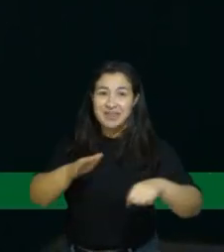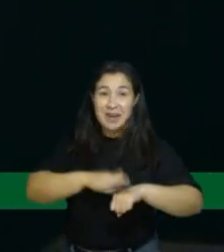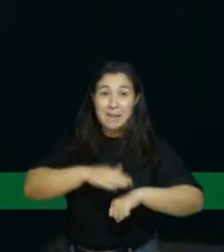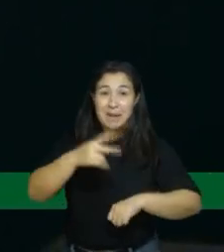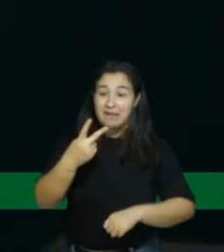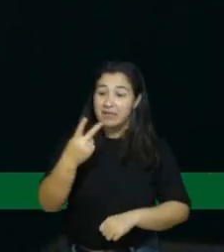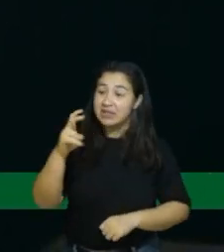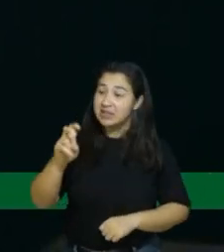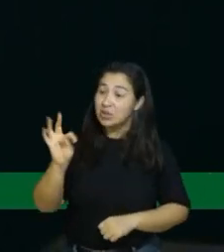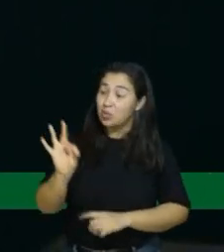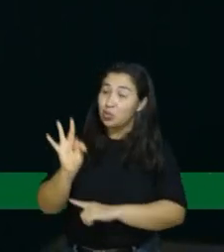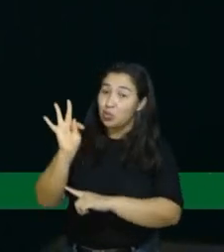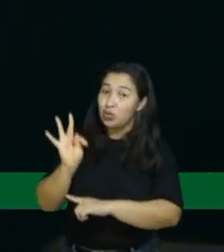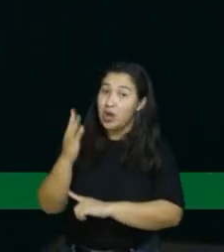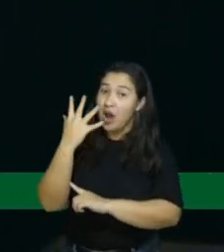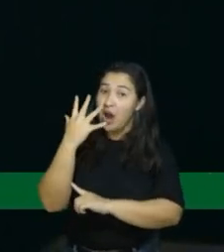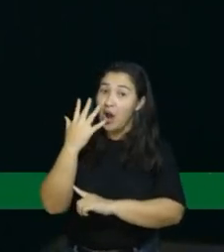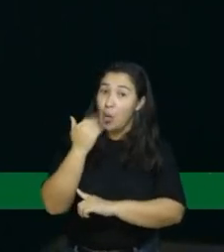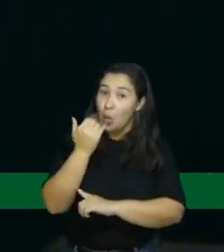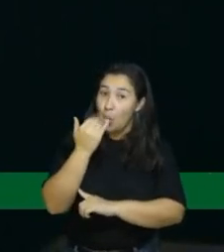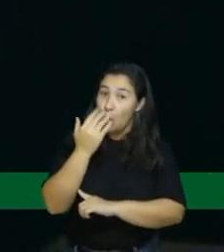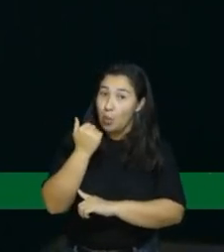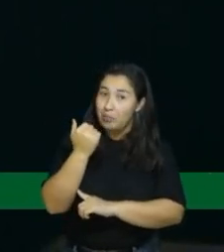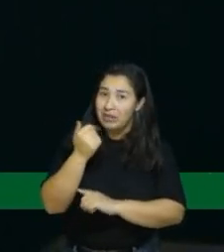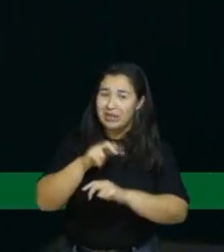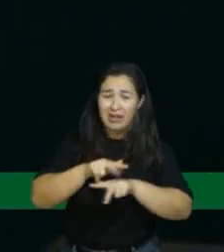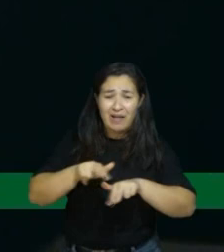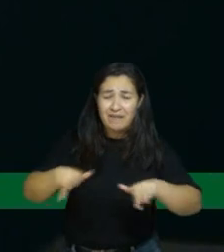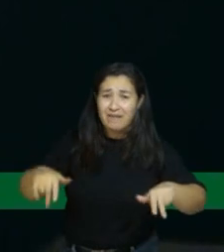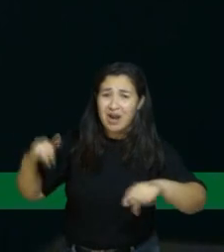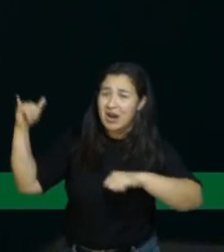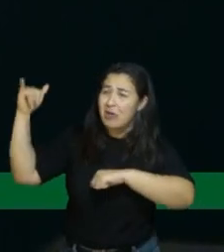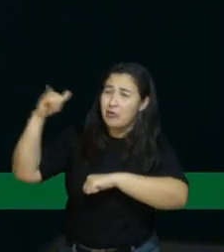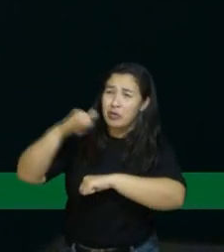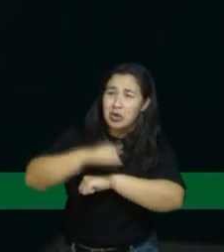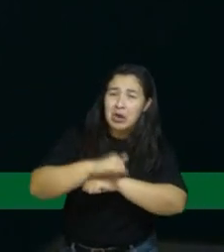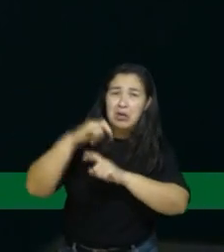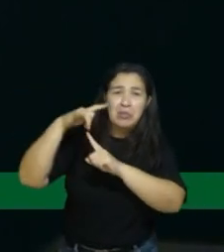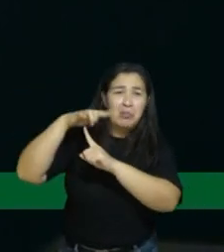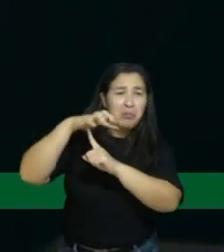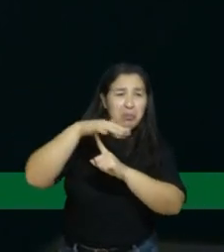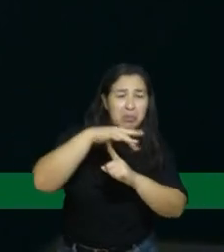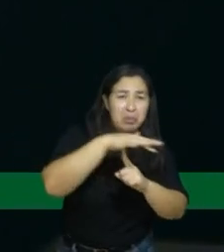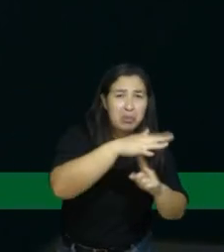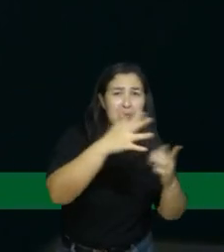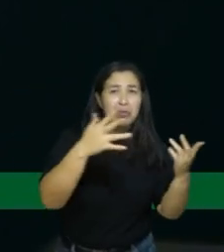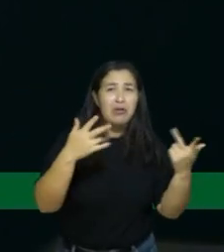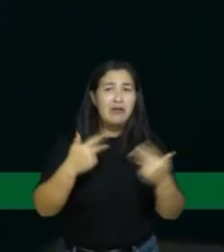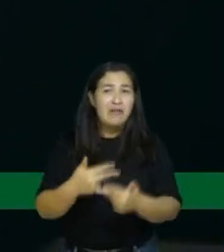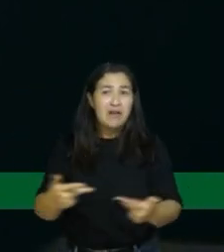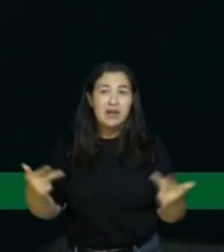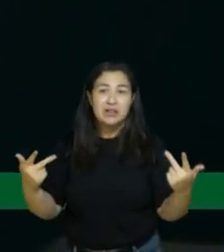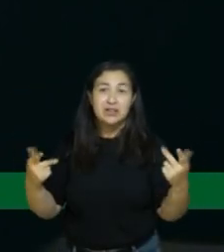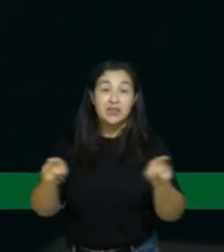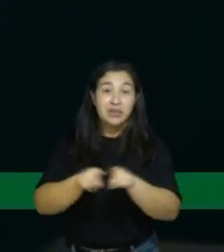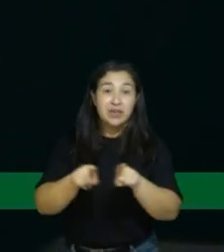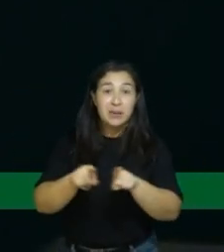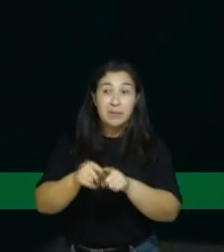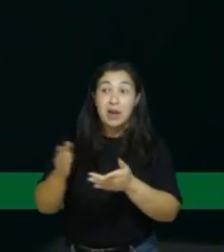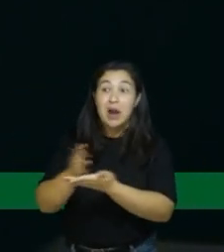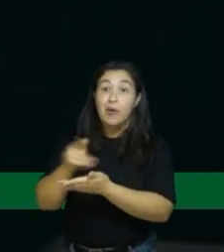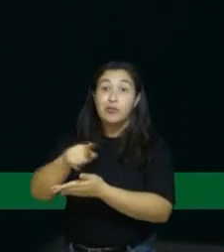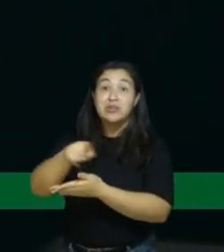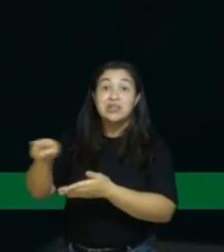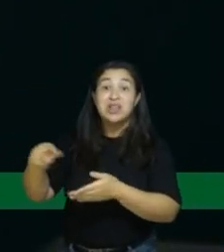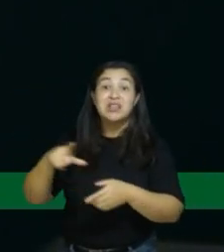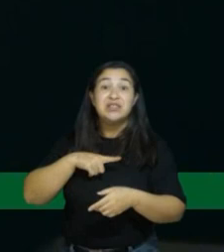mais de várias aeronaves helicópteros nós irmãos também que pegaram seu Jet